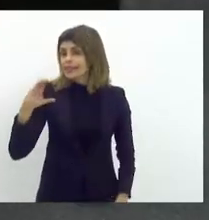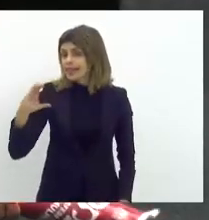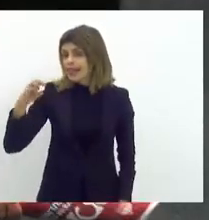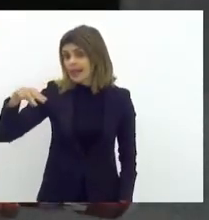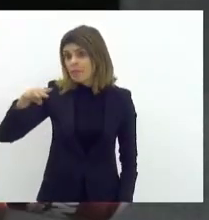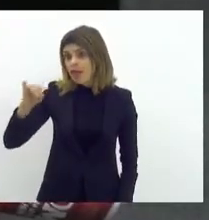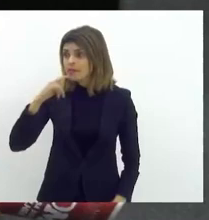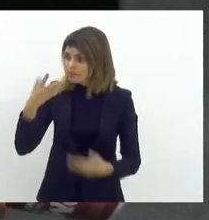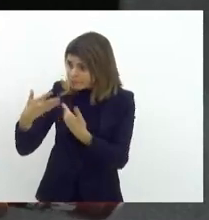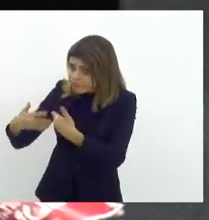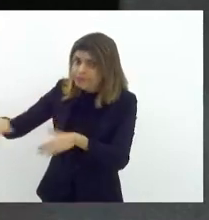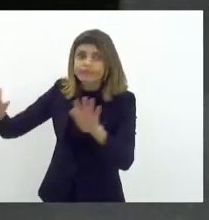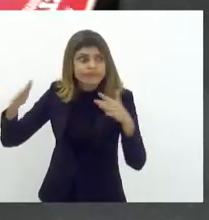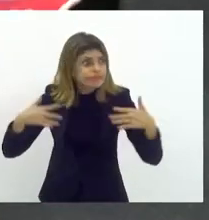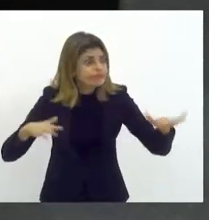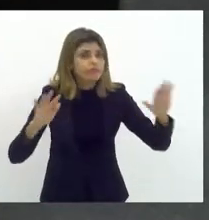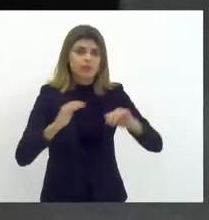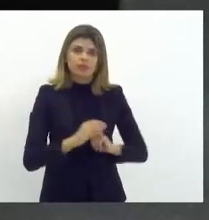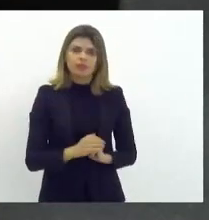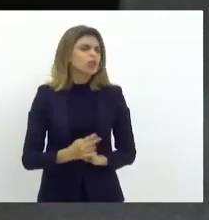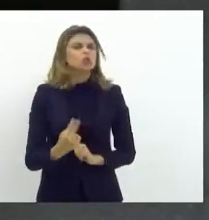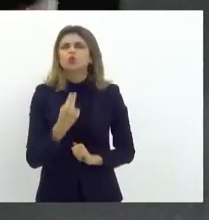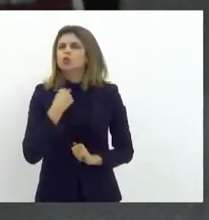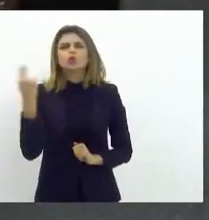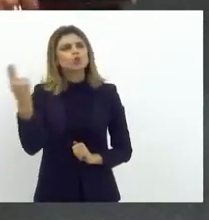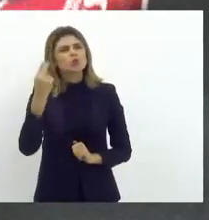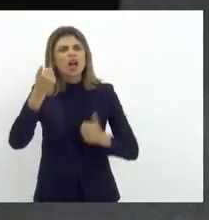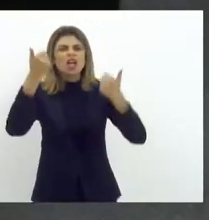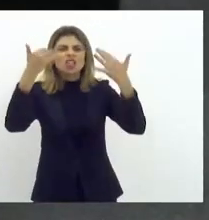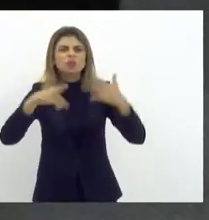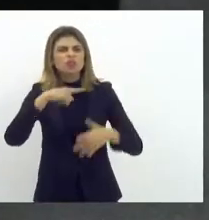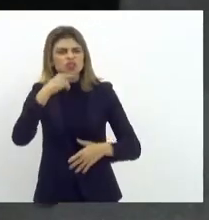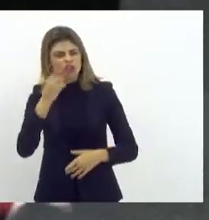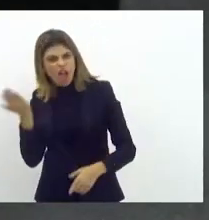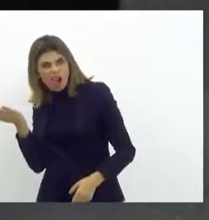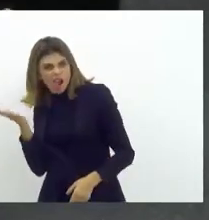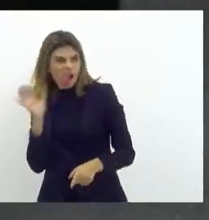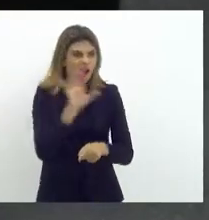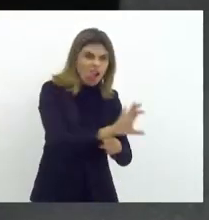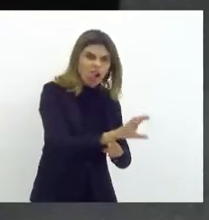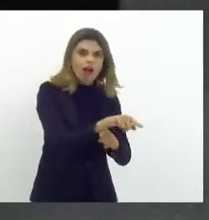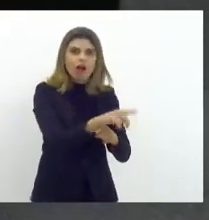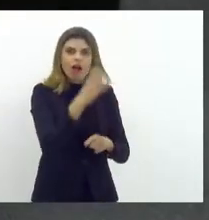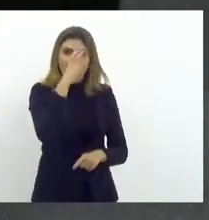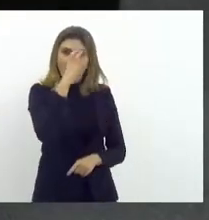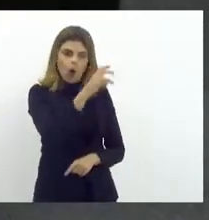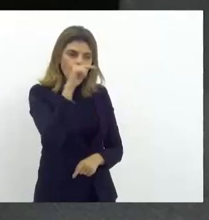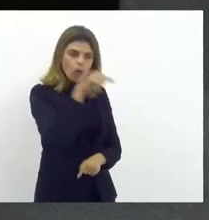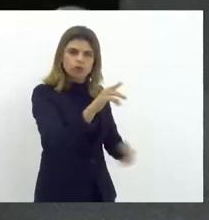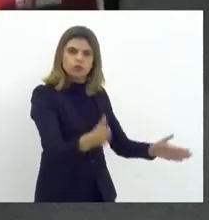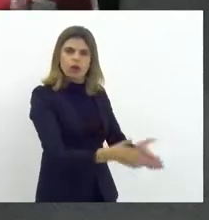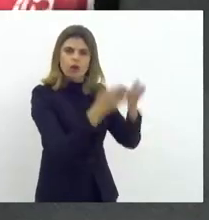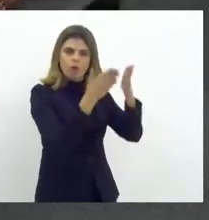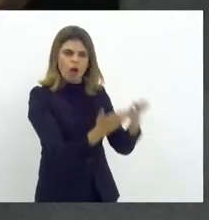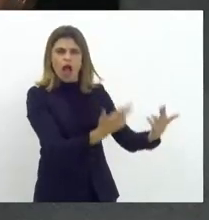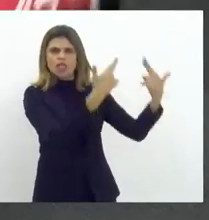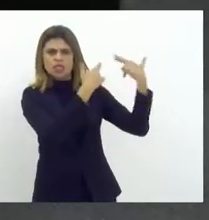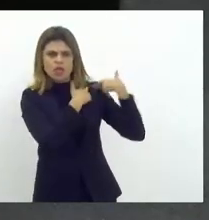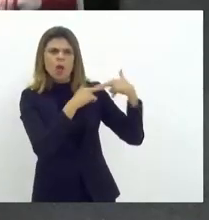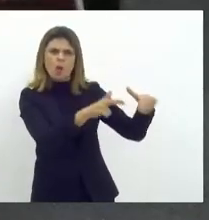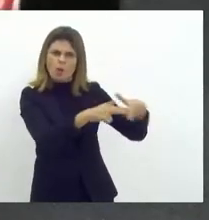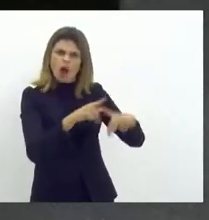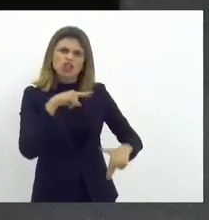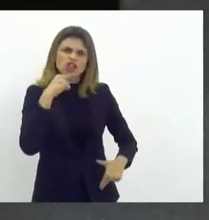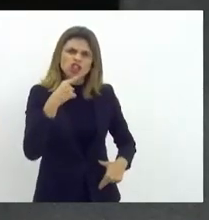nós fizemos aqui então não dá para pesar sobre o mais pobre a suposta responsabilidade com regime de